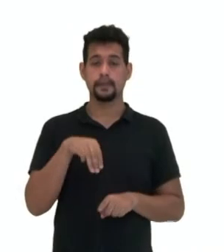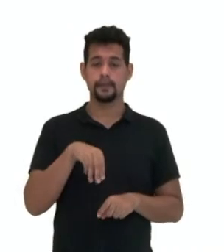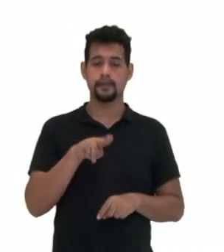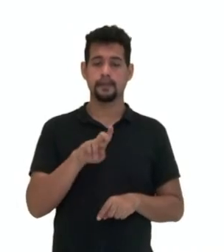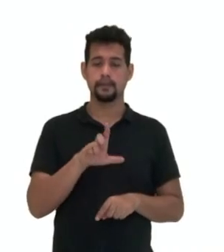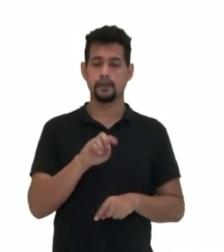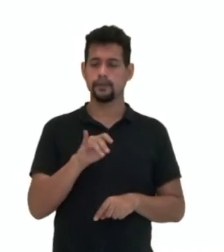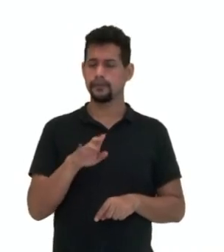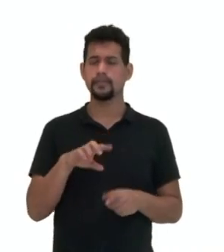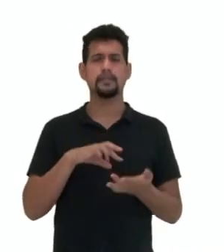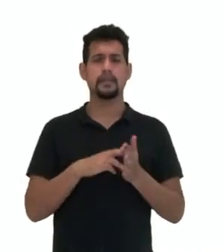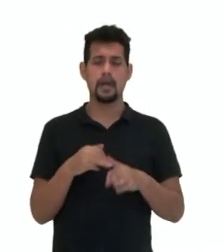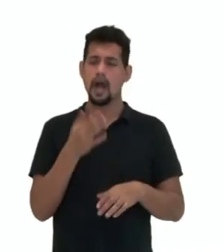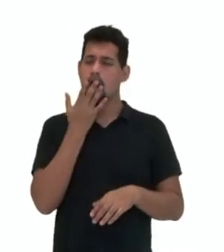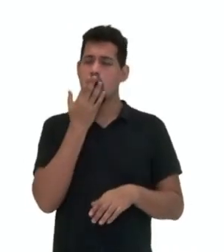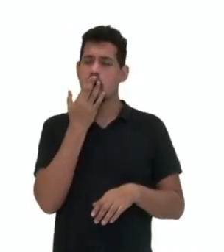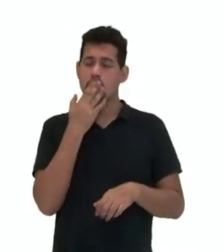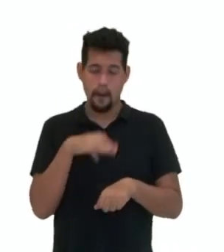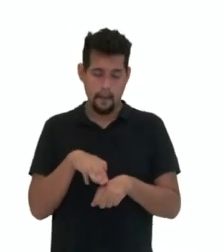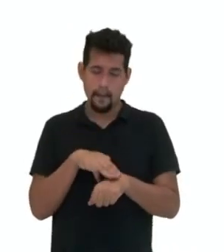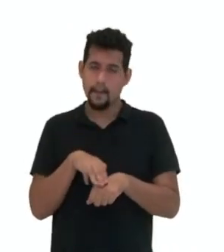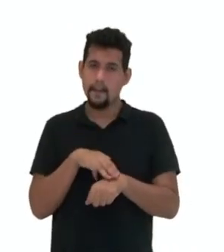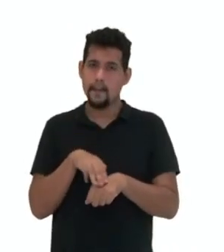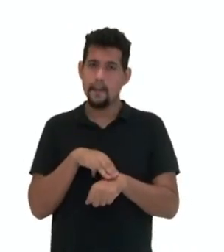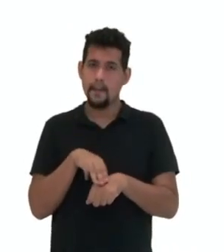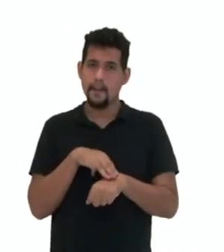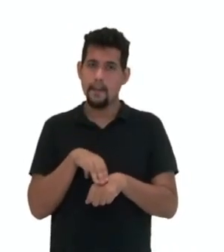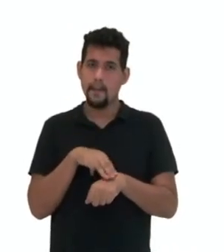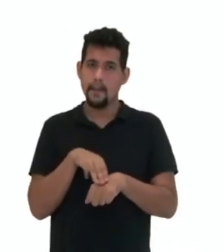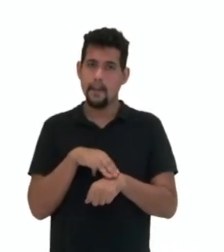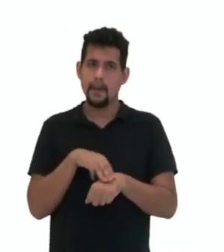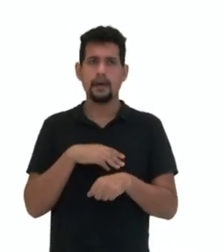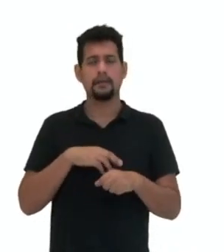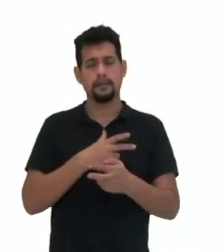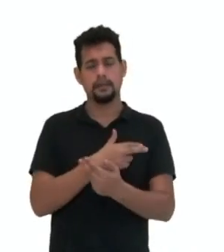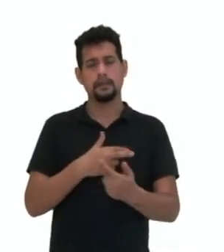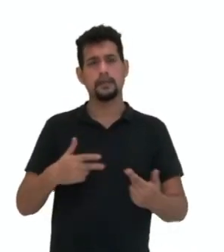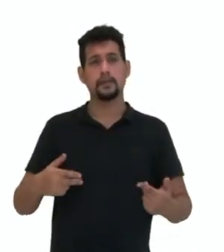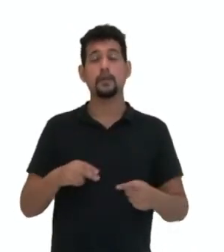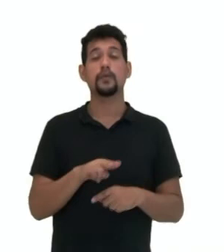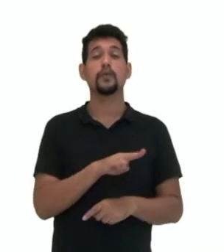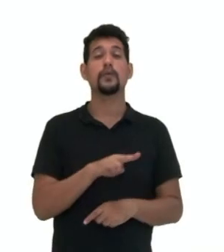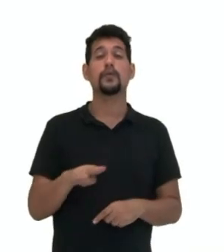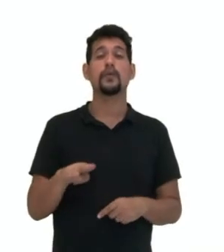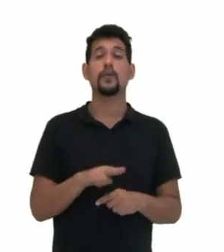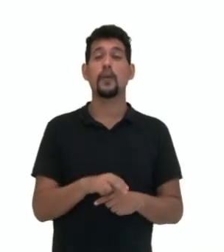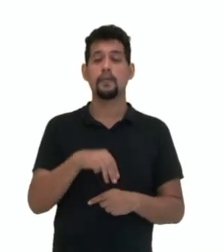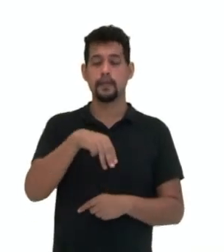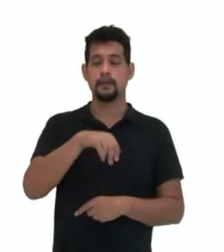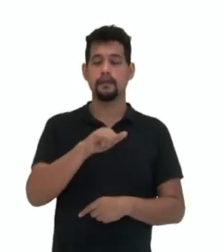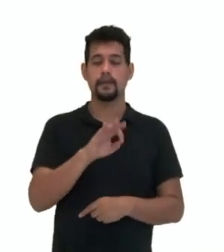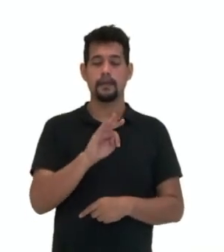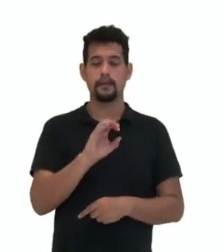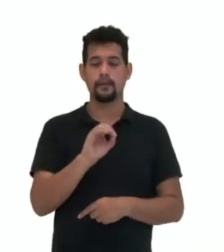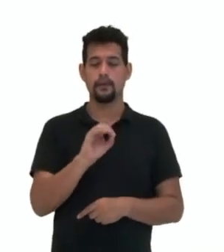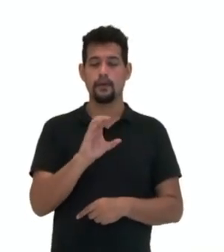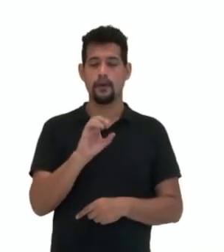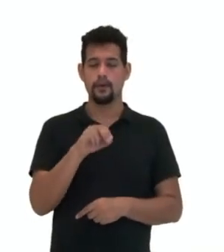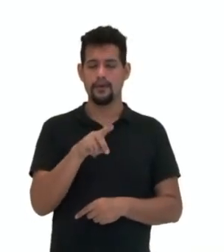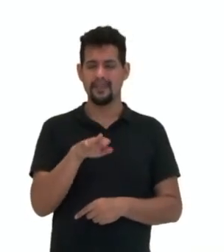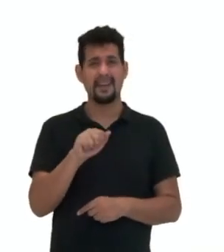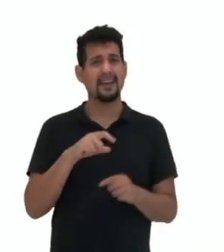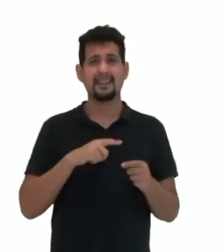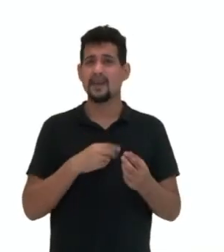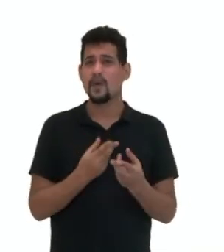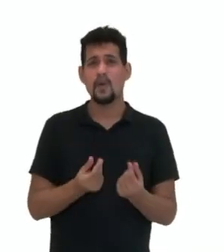ela tem uma cor marrom. Ela tem essa cor devido a um grande número de mitocôndrias e ela tem várias bolsas de